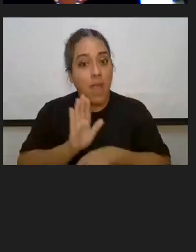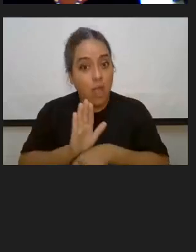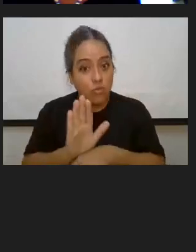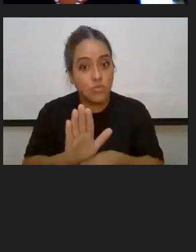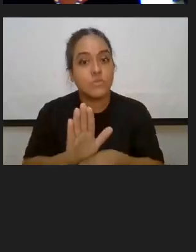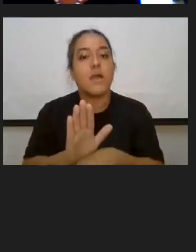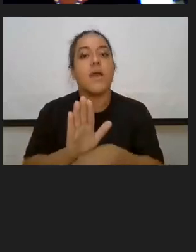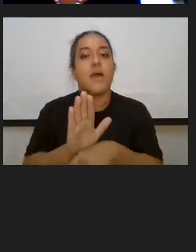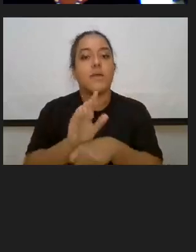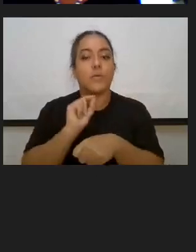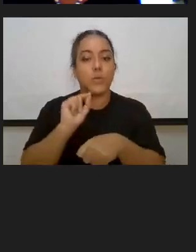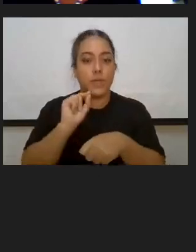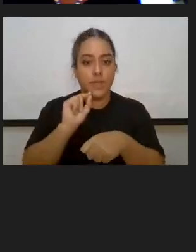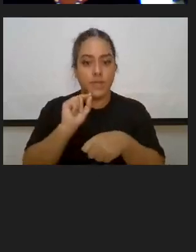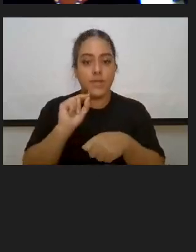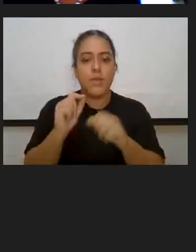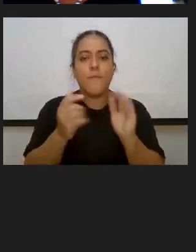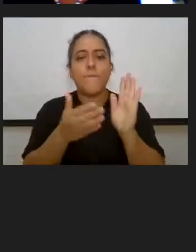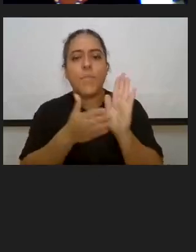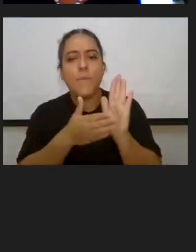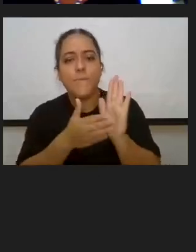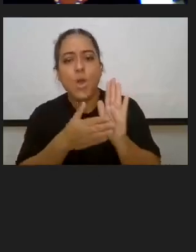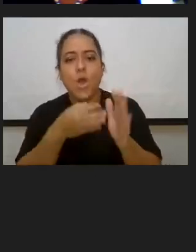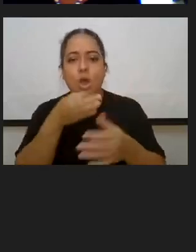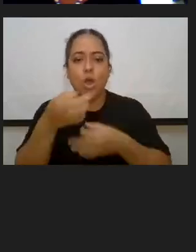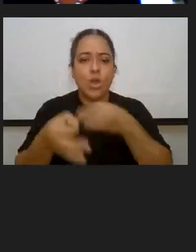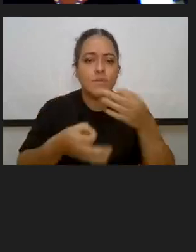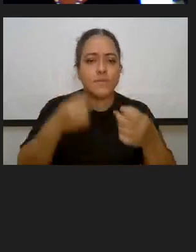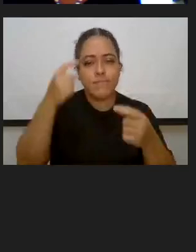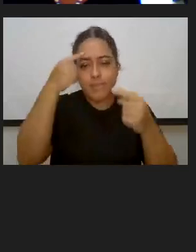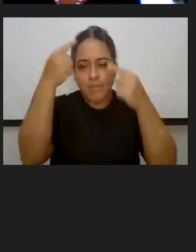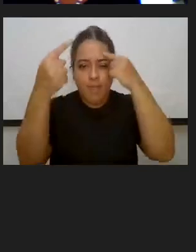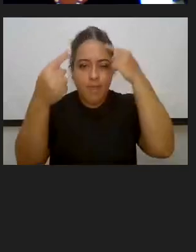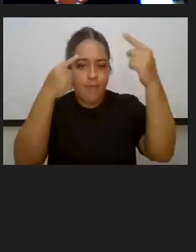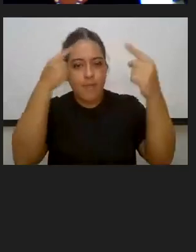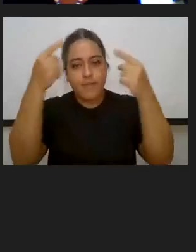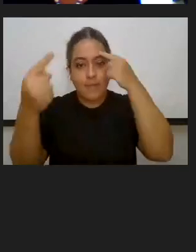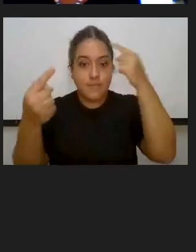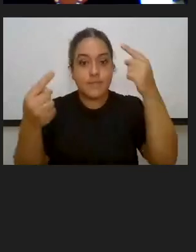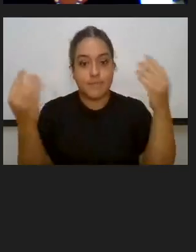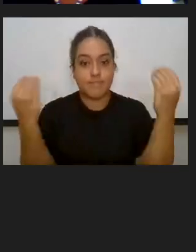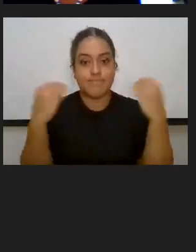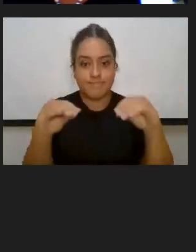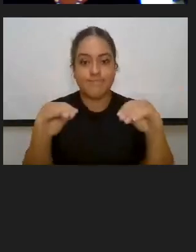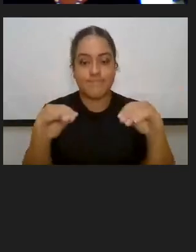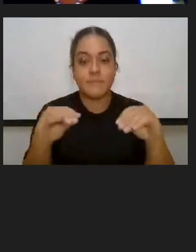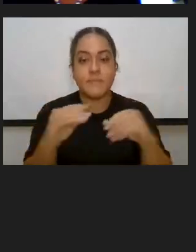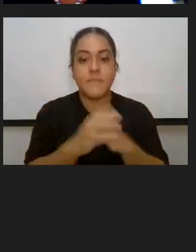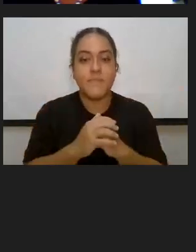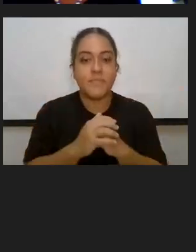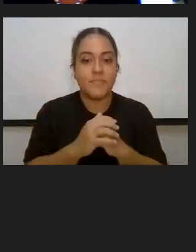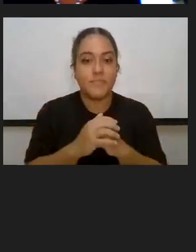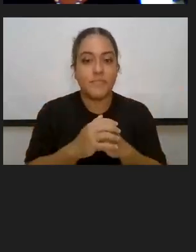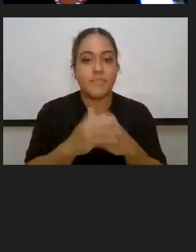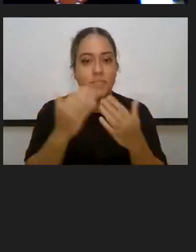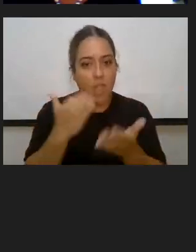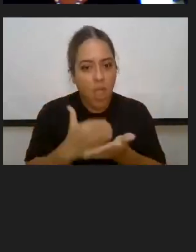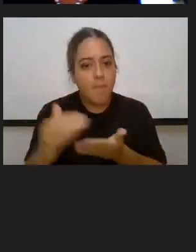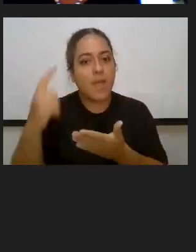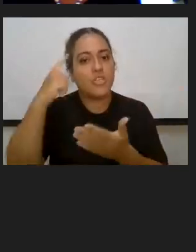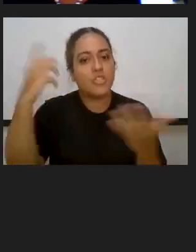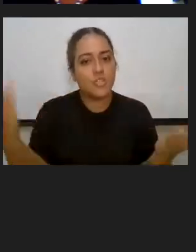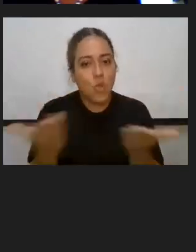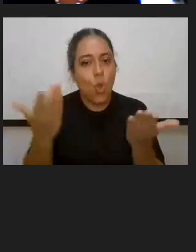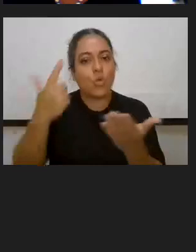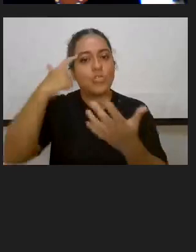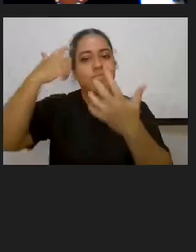com proposições e ideias que vocês tiverem a partir, né, a partir dessas reflexões de hoje,